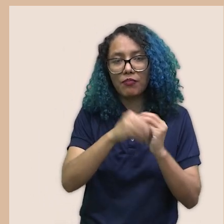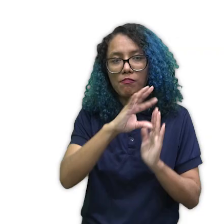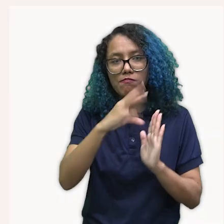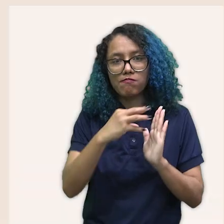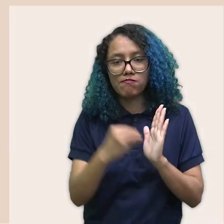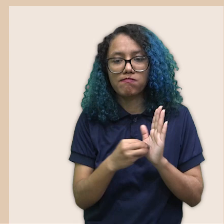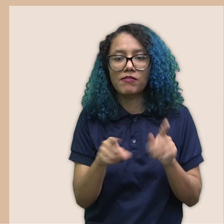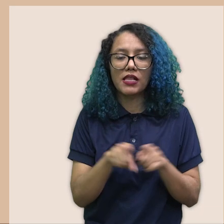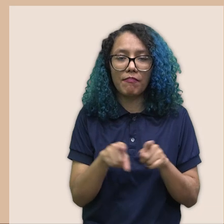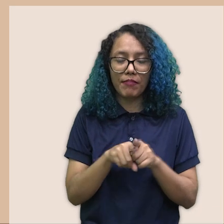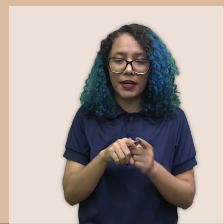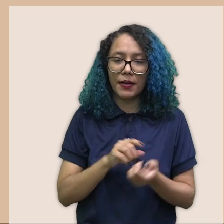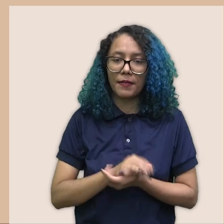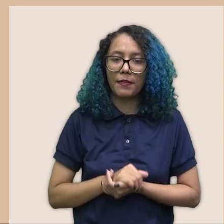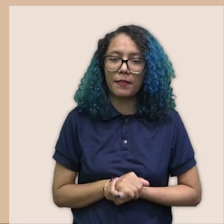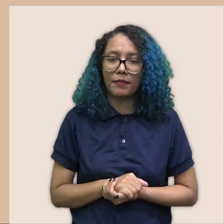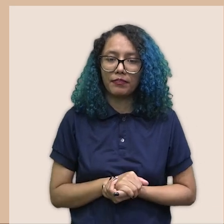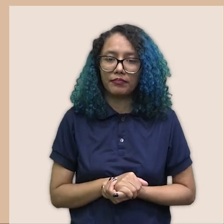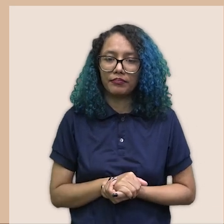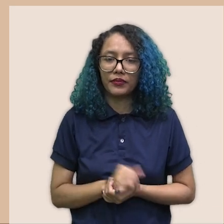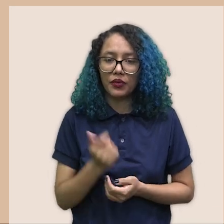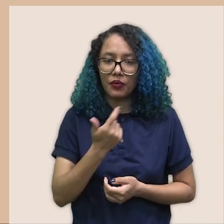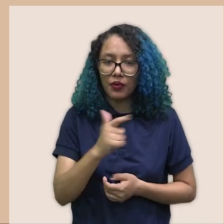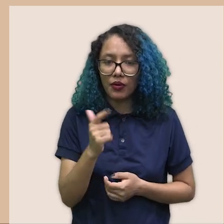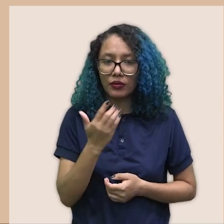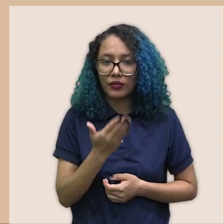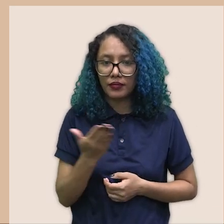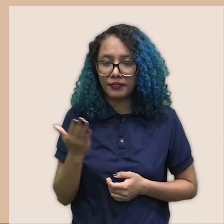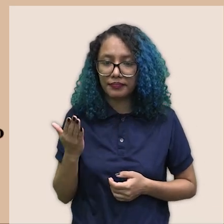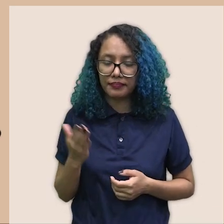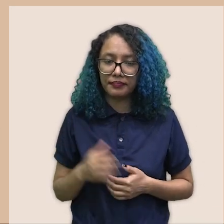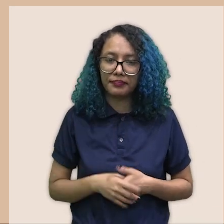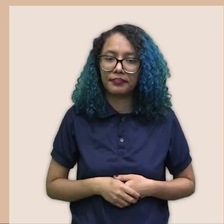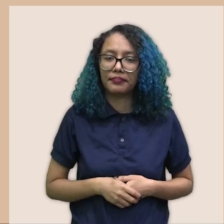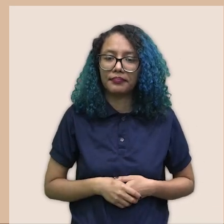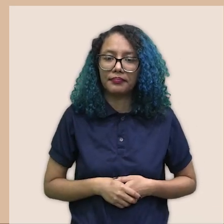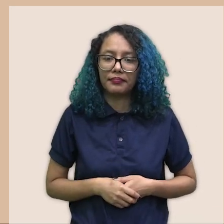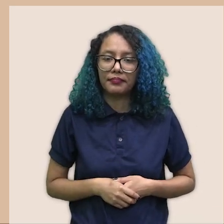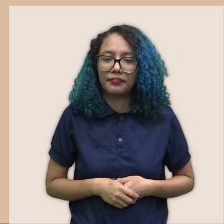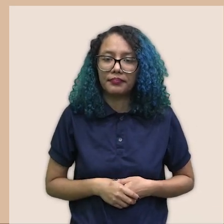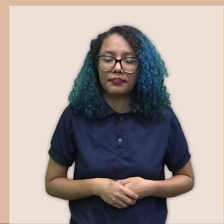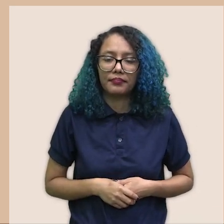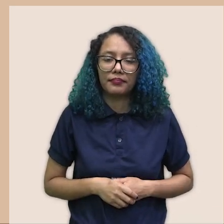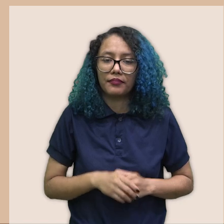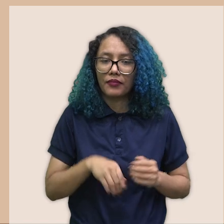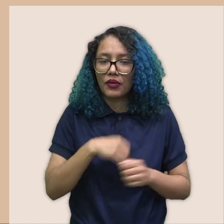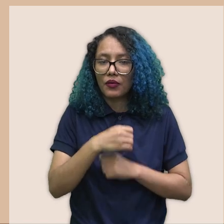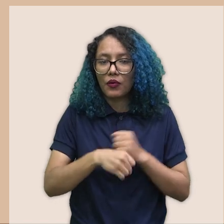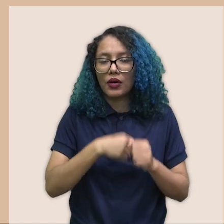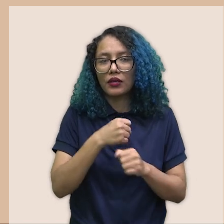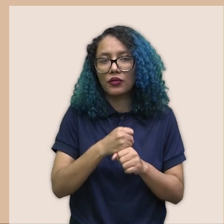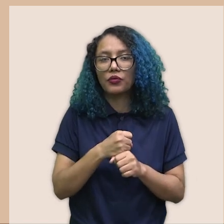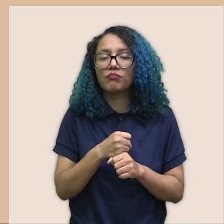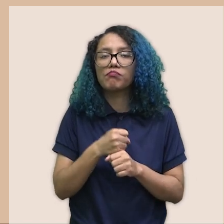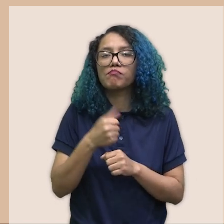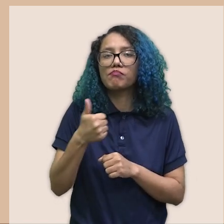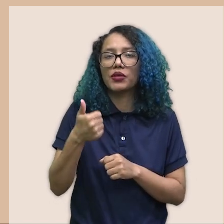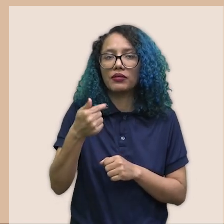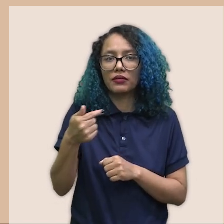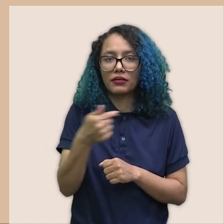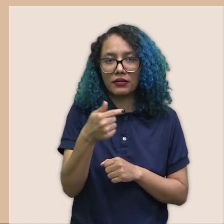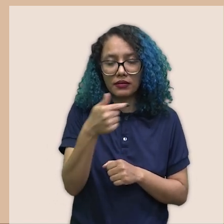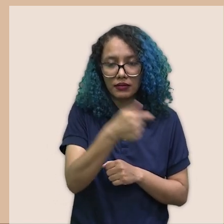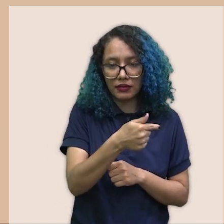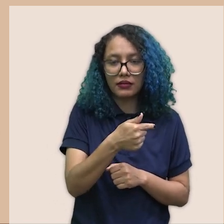amazônica. No mapa com o Tratado de Santo Ildefonso, de 1777,